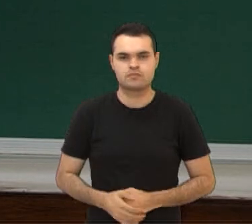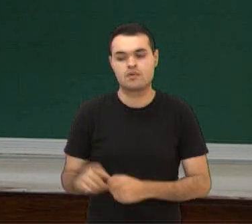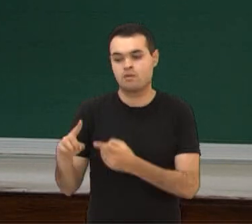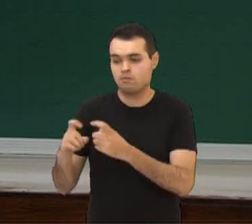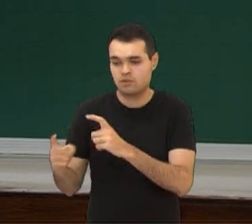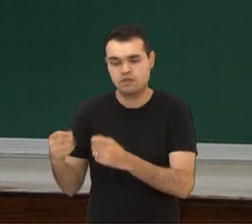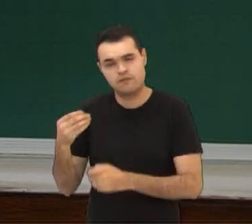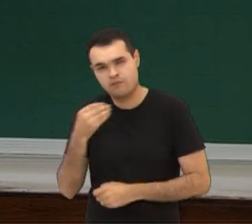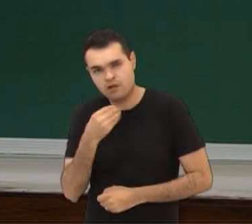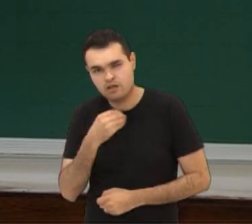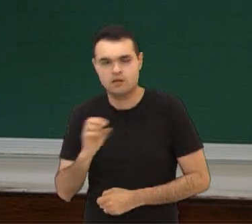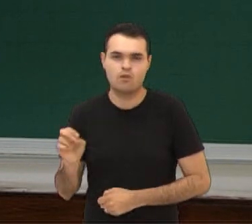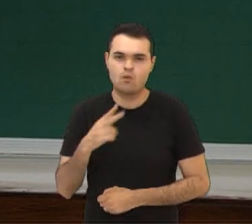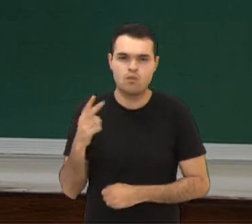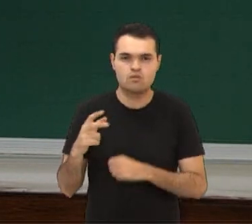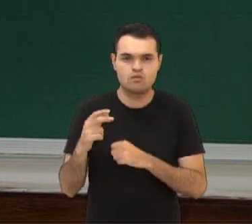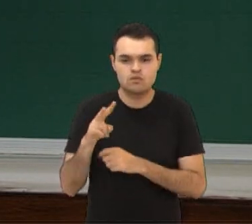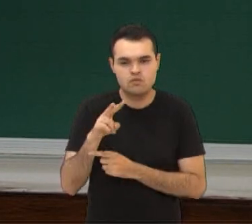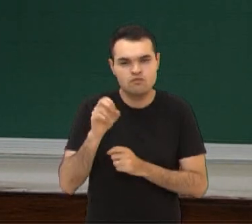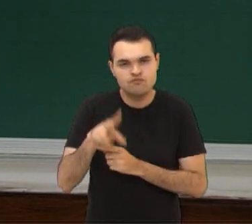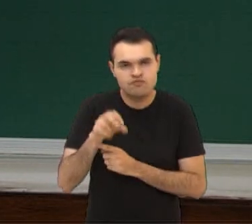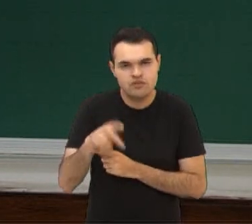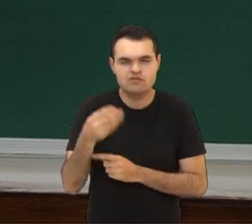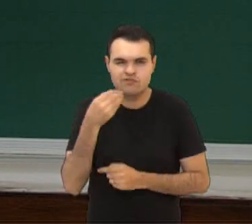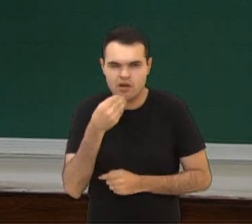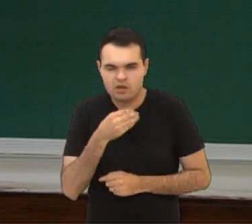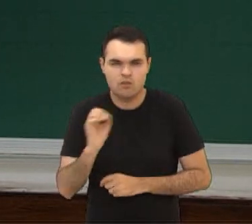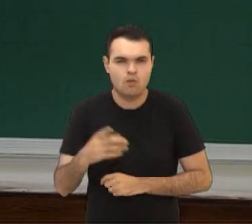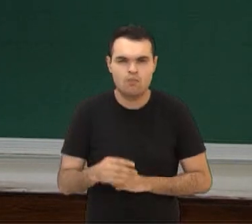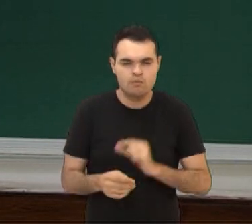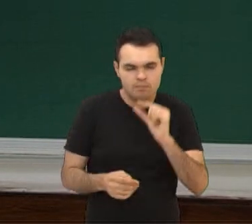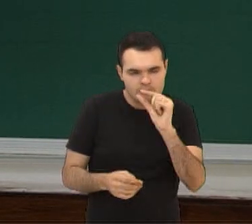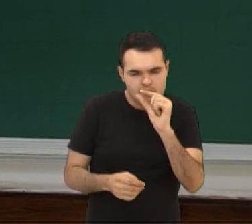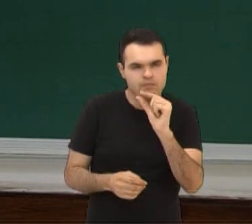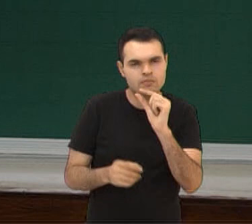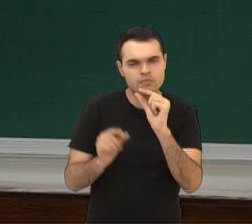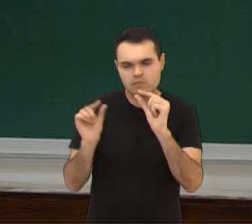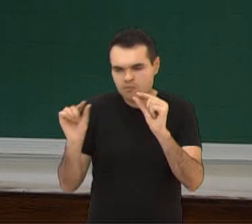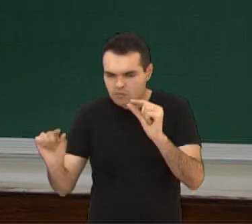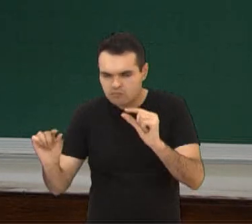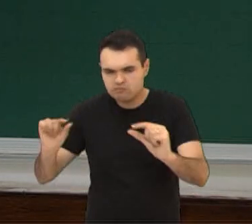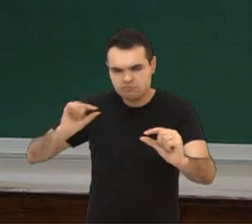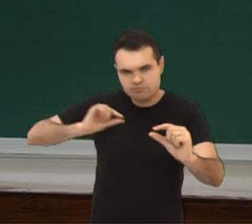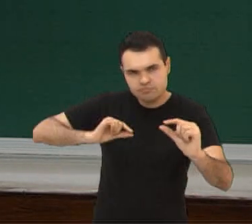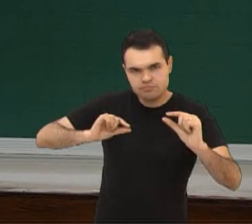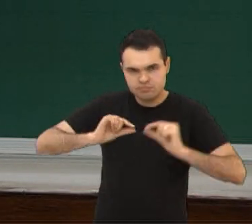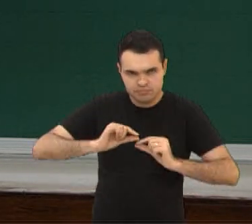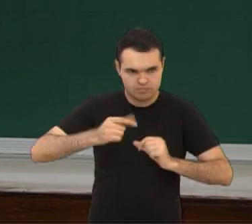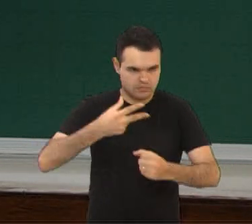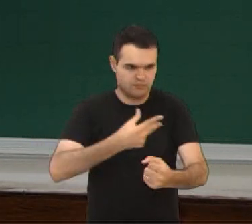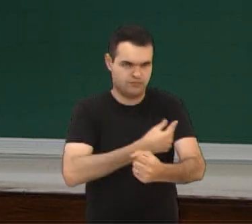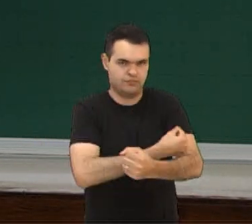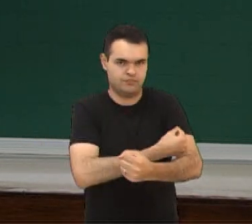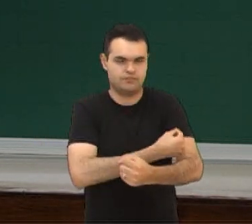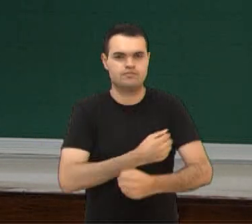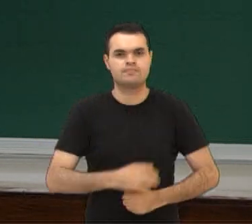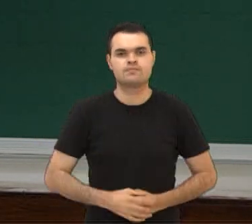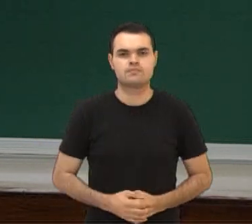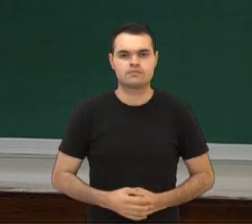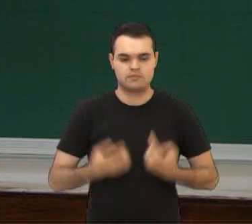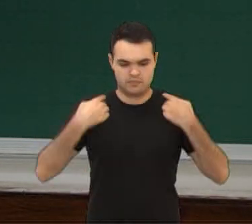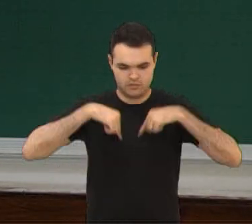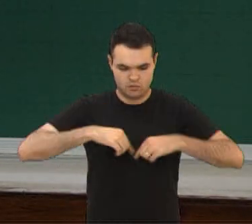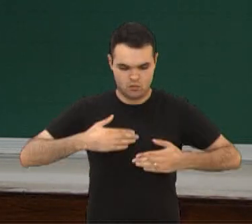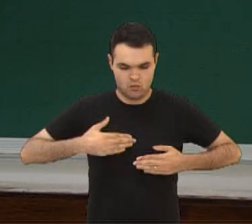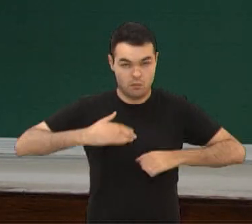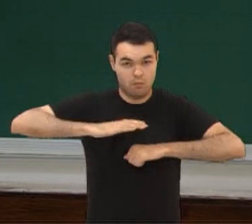bactéria enfraquecida, o vírus enfraquecido, ou pode ser até um pedacinho do vírus, um pedacinho da bactéria, para injetar no seu corpo e fazer com